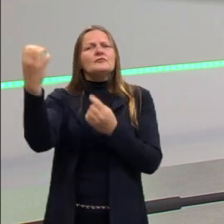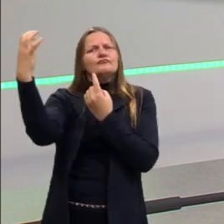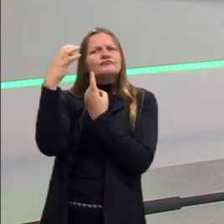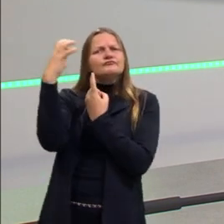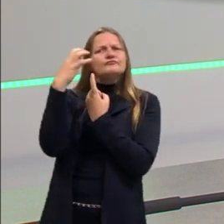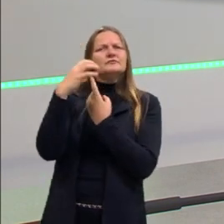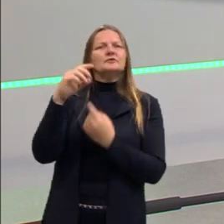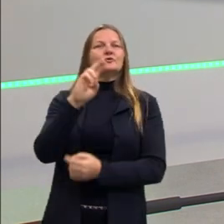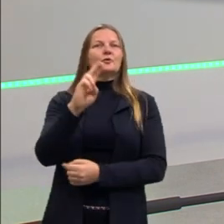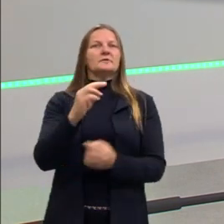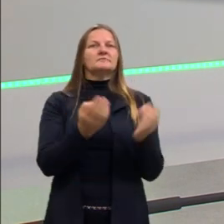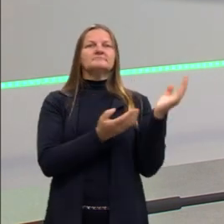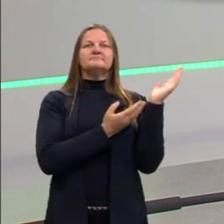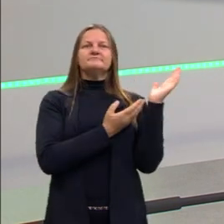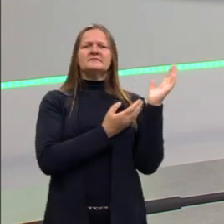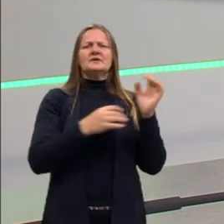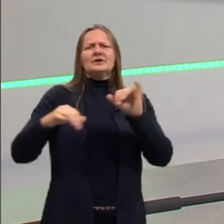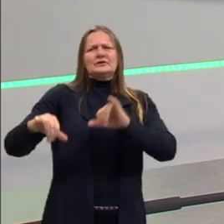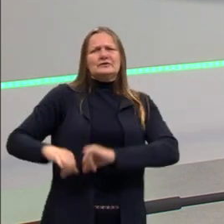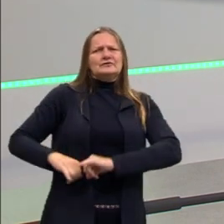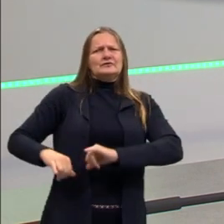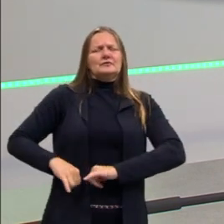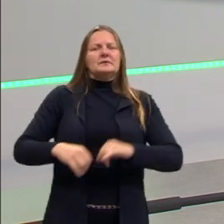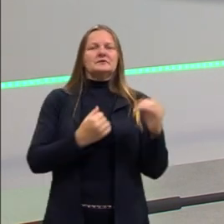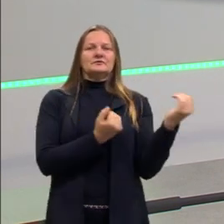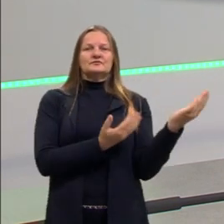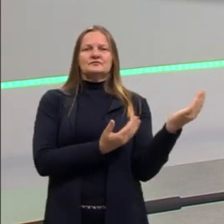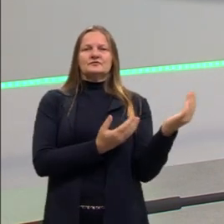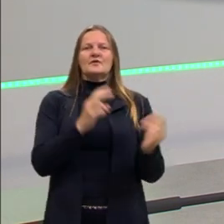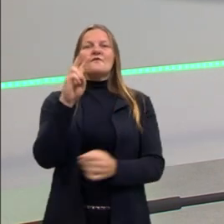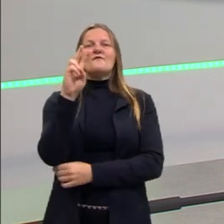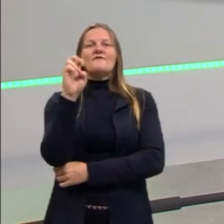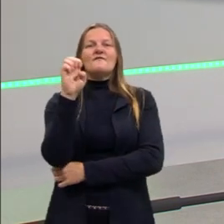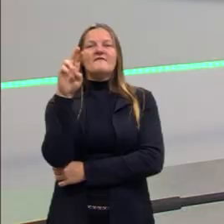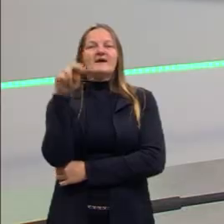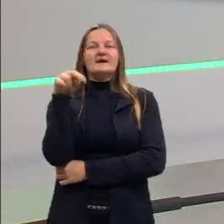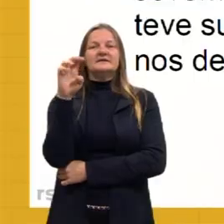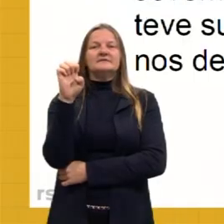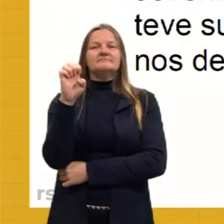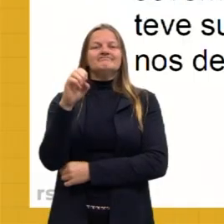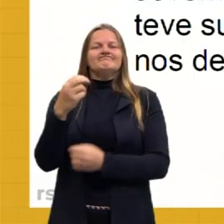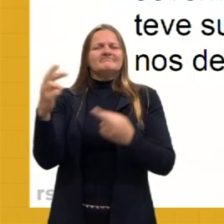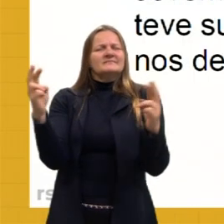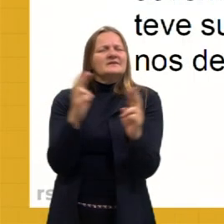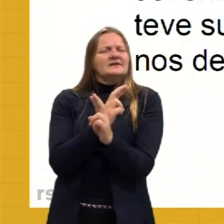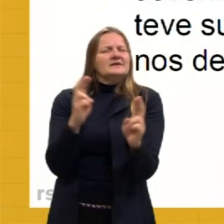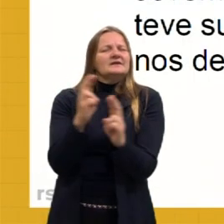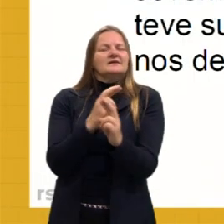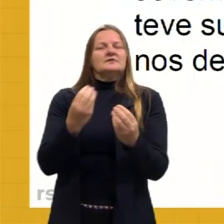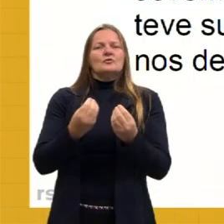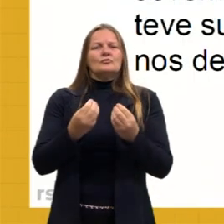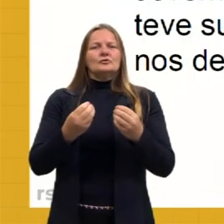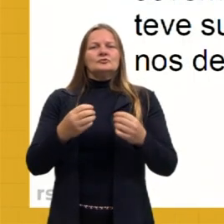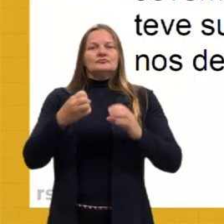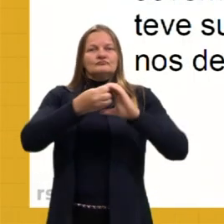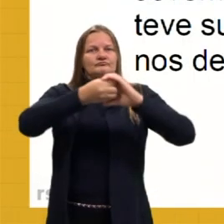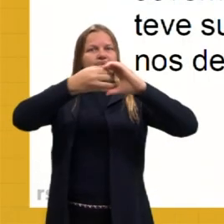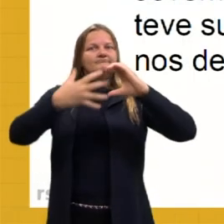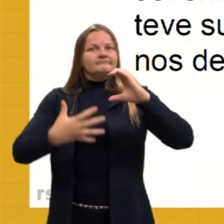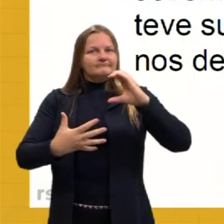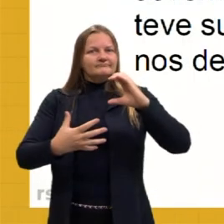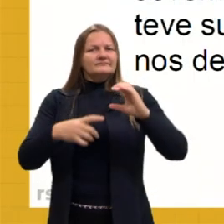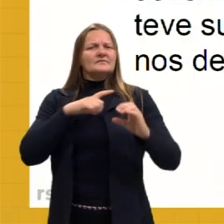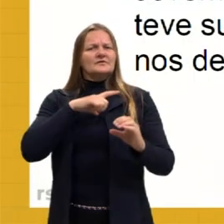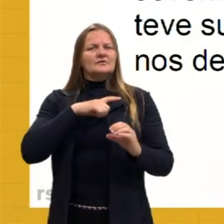influenciada Olha o nome da sua obra né os Sofrimentos do Jovem werther ter então ali a gente já vê essa relação com aquelas características